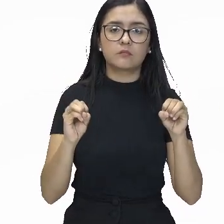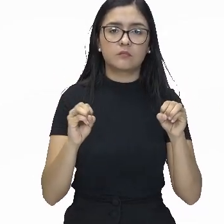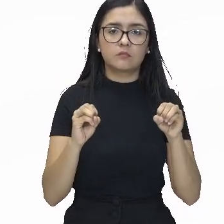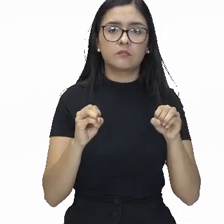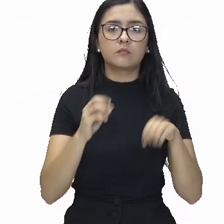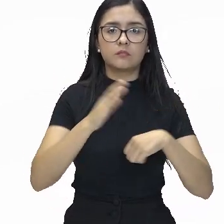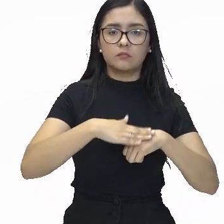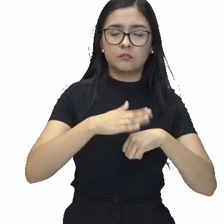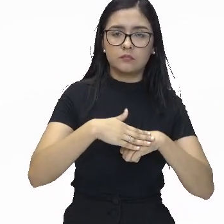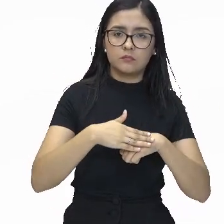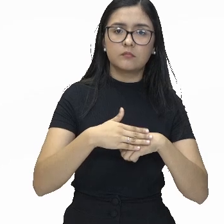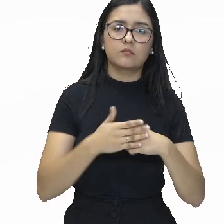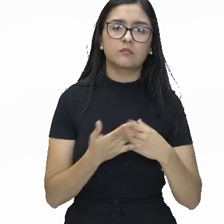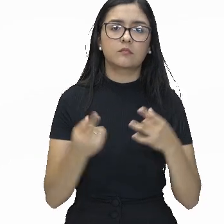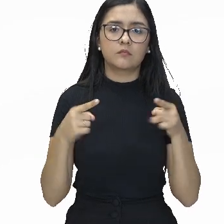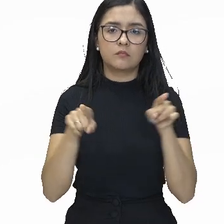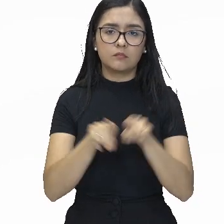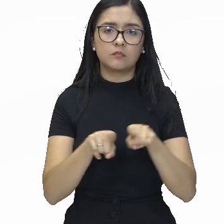coordenadas.